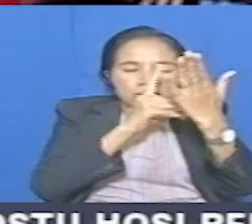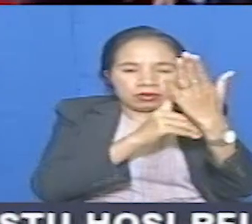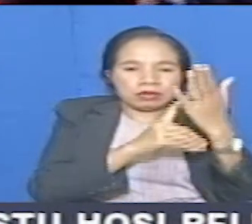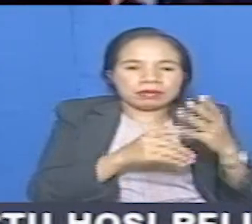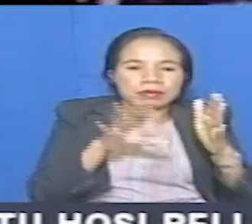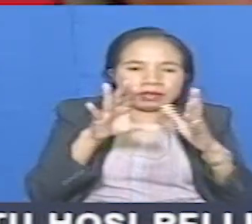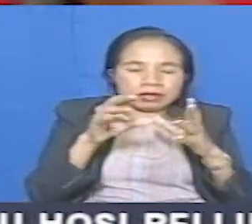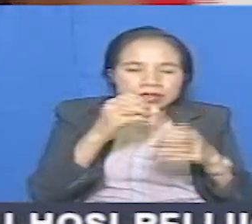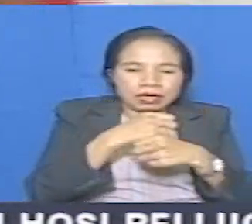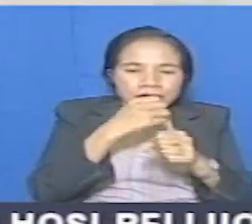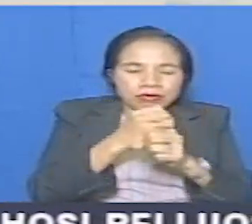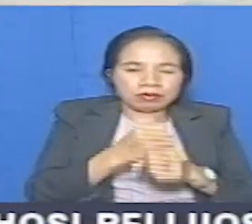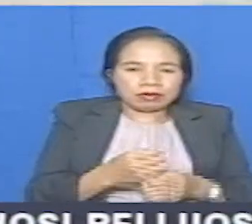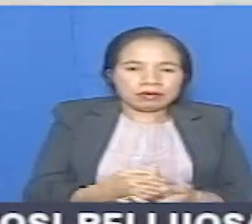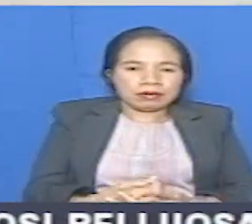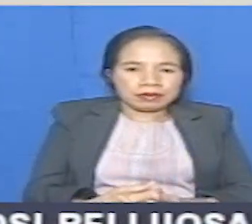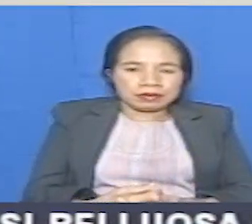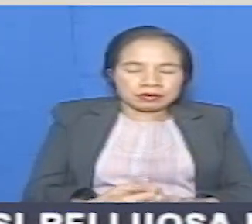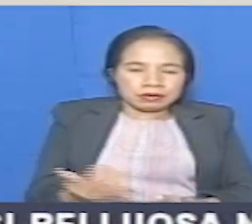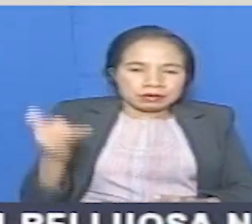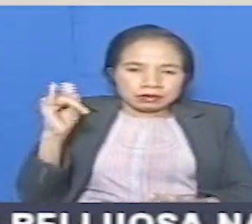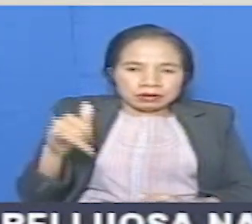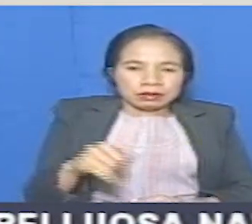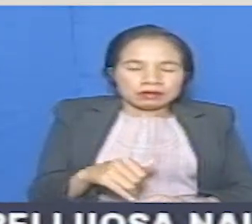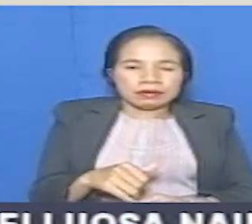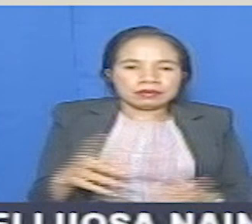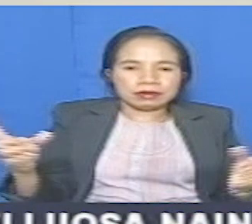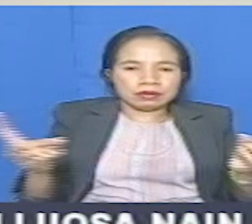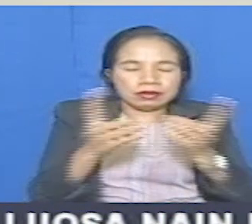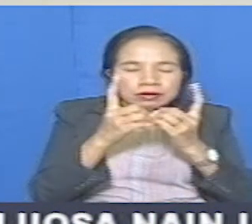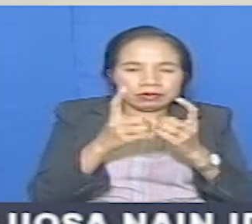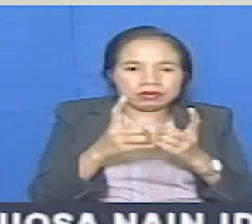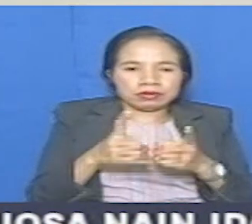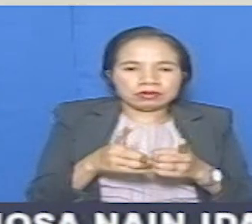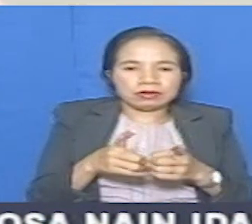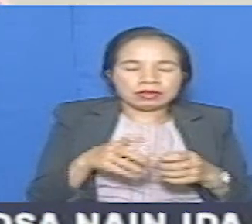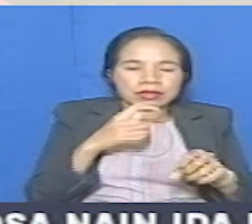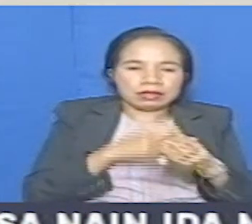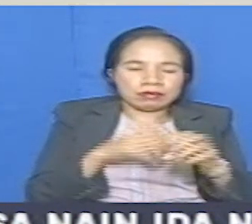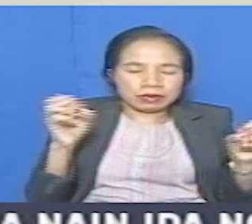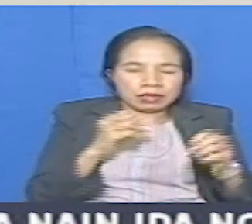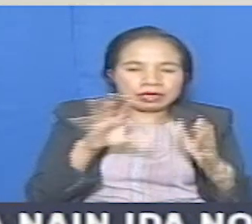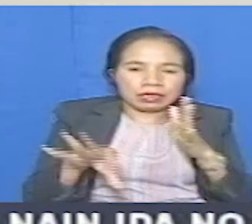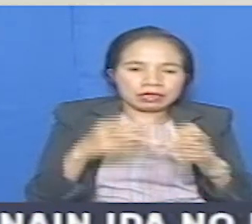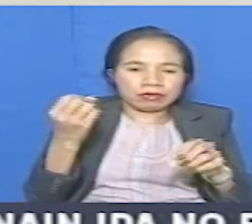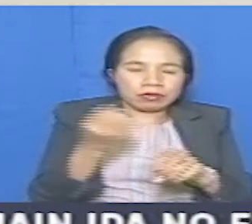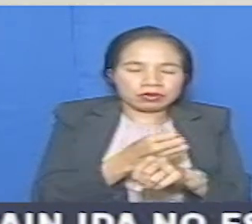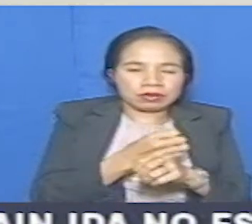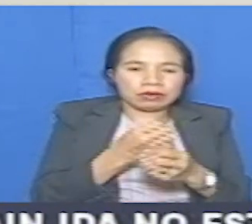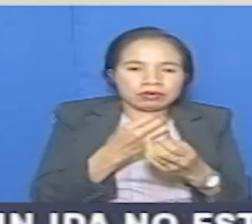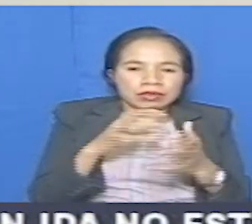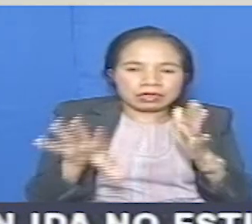ona. Sira nebe maka a feta duni mebe, e momento ir nela hetan oportunidade ato hetan sasan